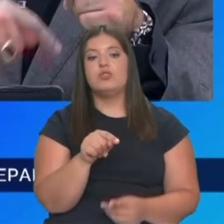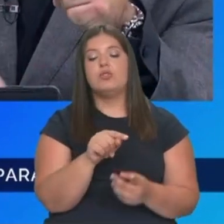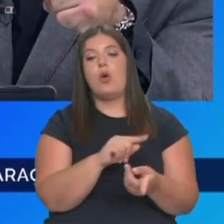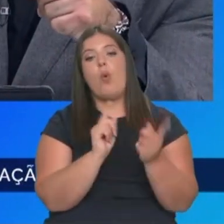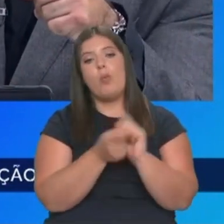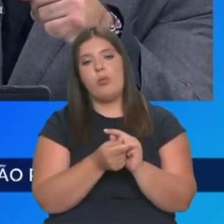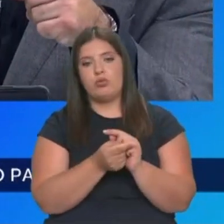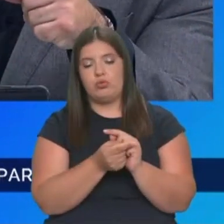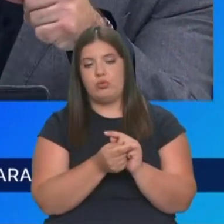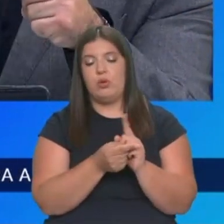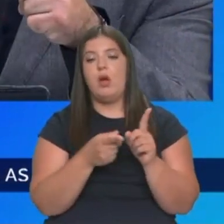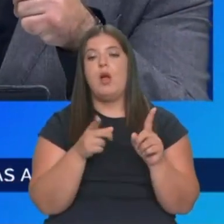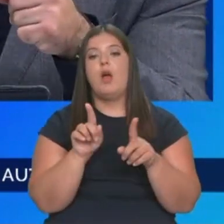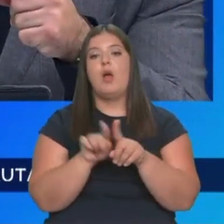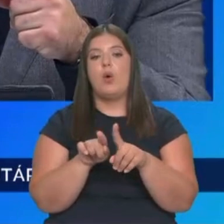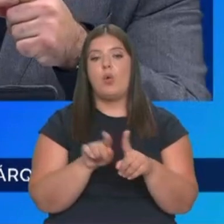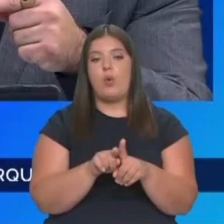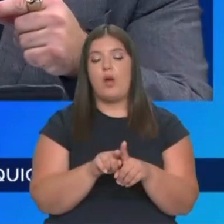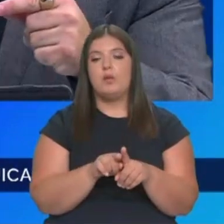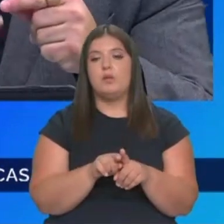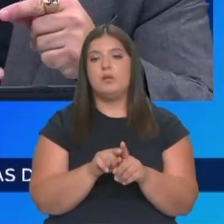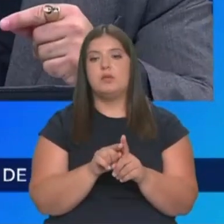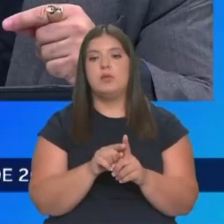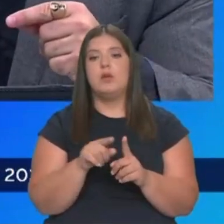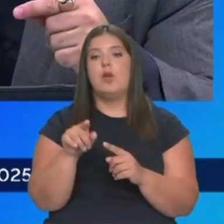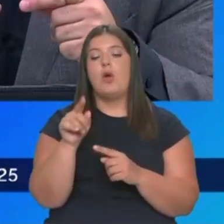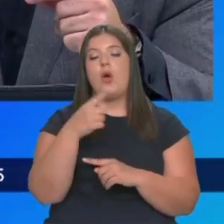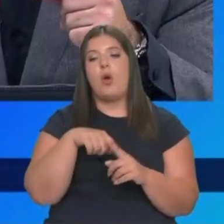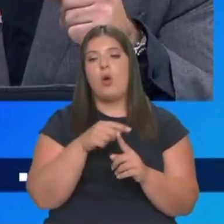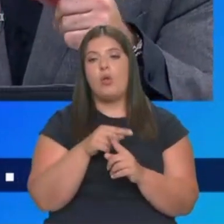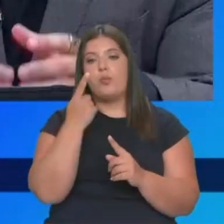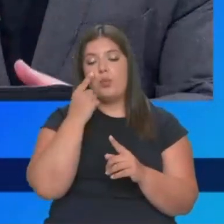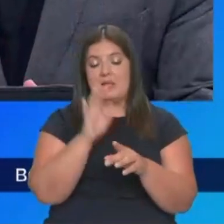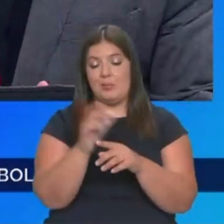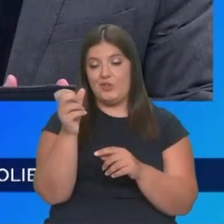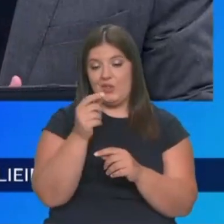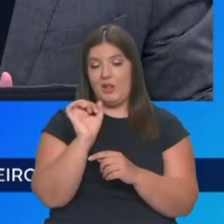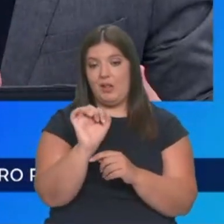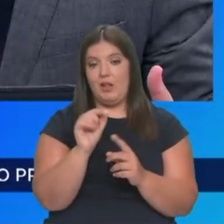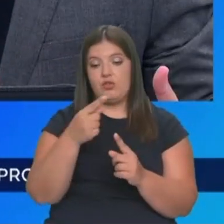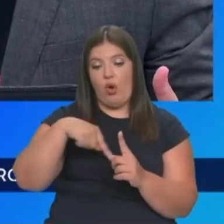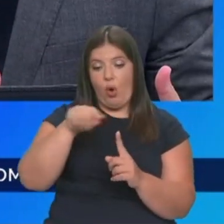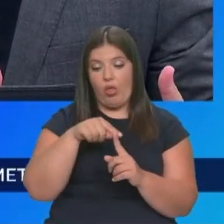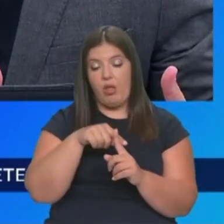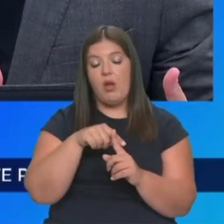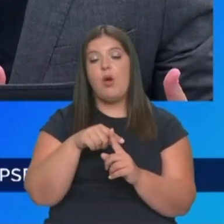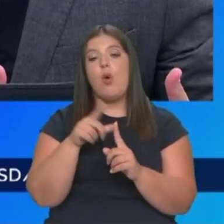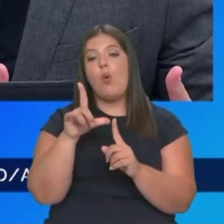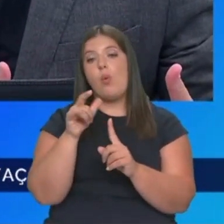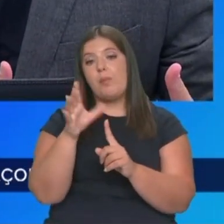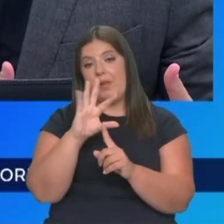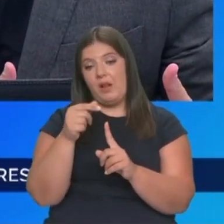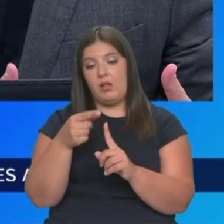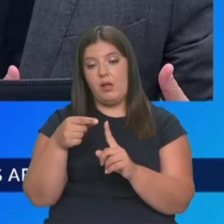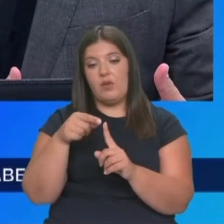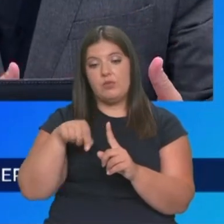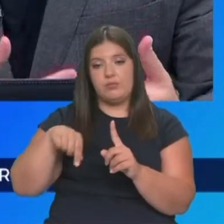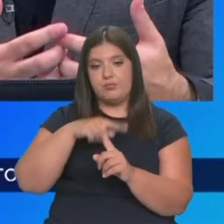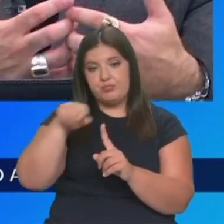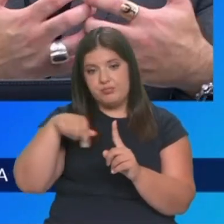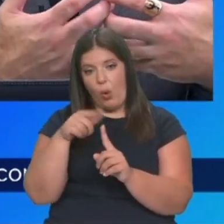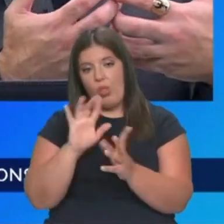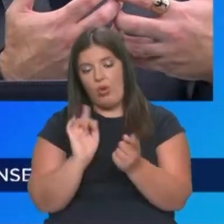precisamente o oposto. Também roda no sentido oposto ao da rotação da sua estrela. Não temos ainda explicações propriamente